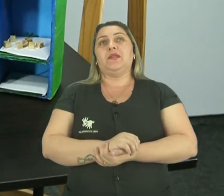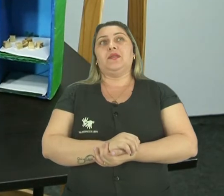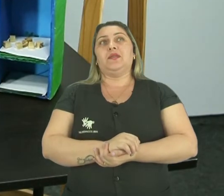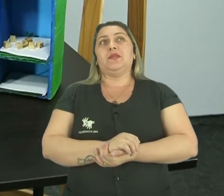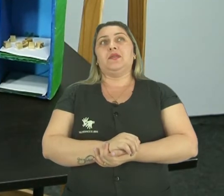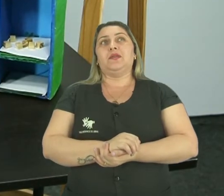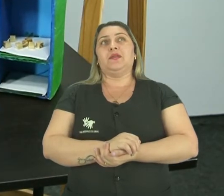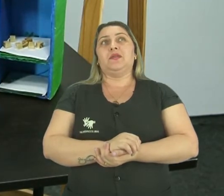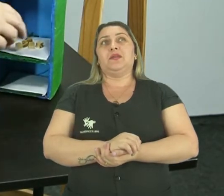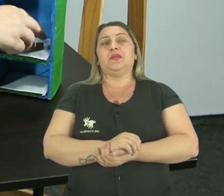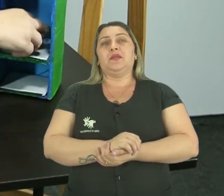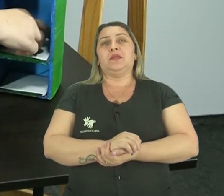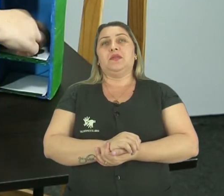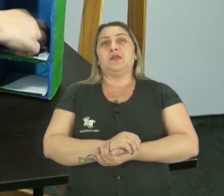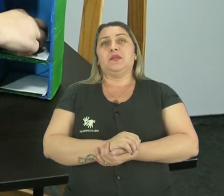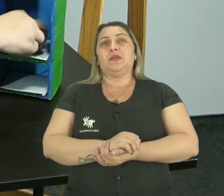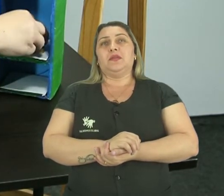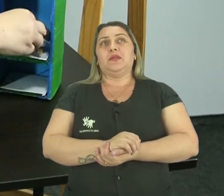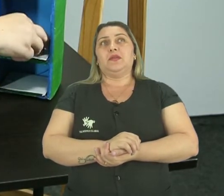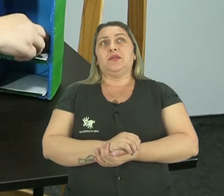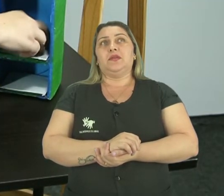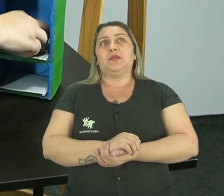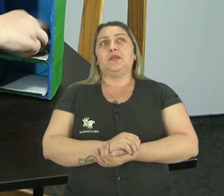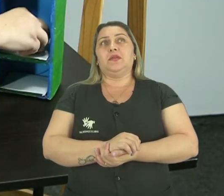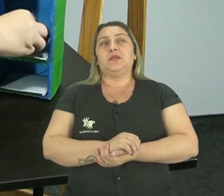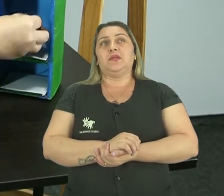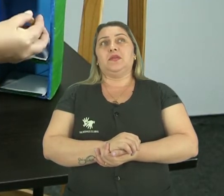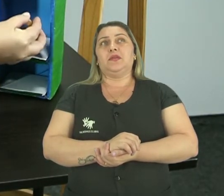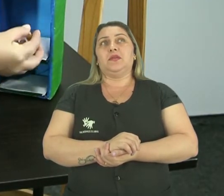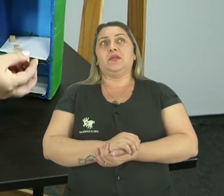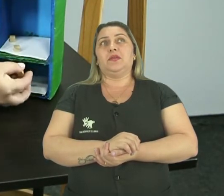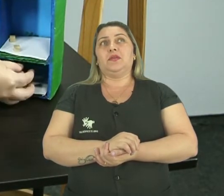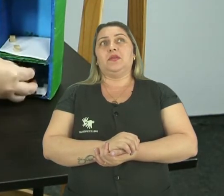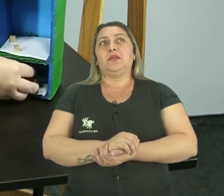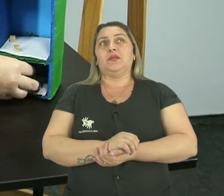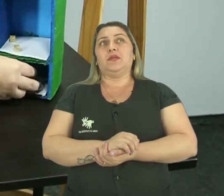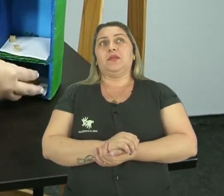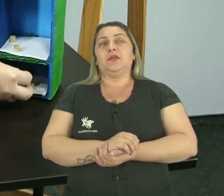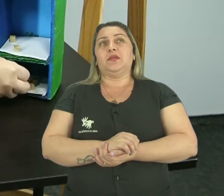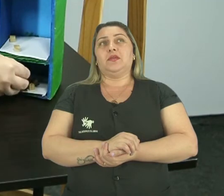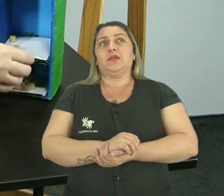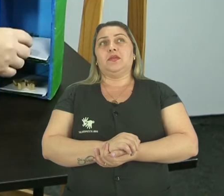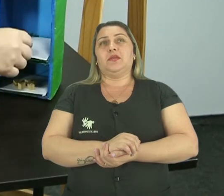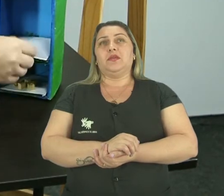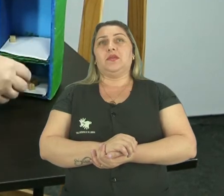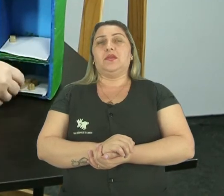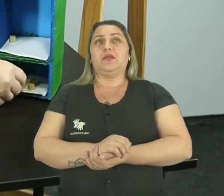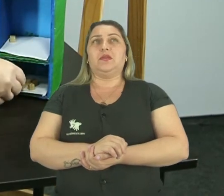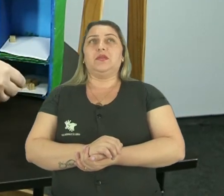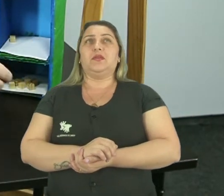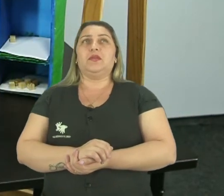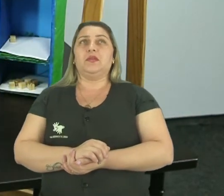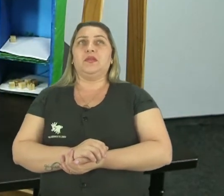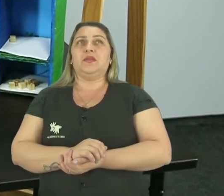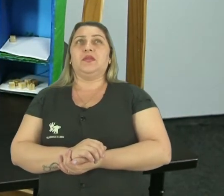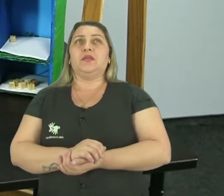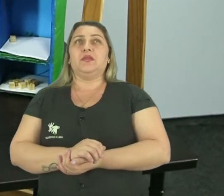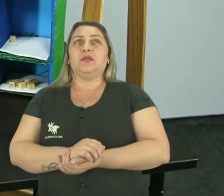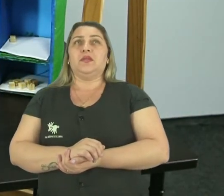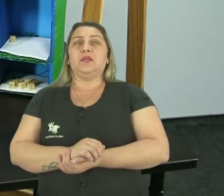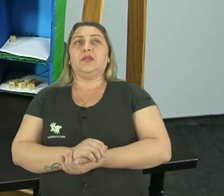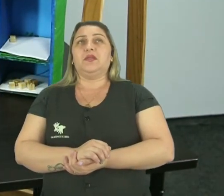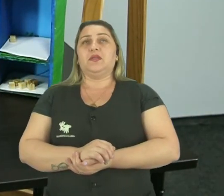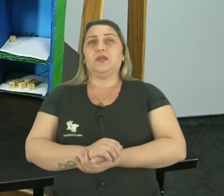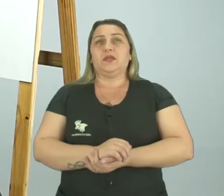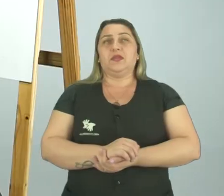minha casinha, no total, que vai ficar aqui embaixo, né? O meu total todinho. Eu